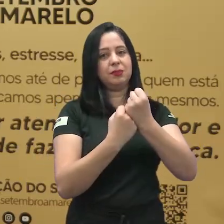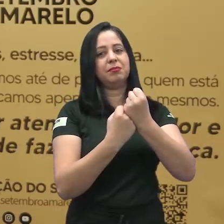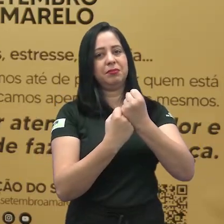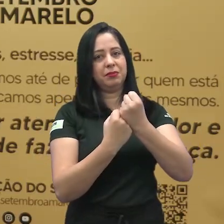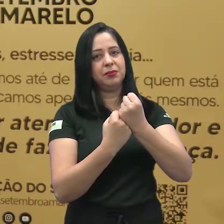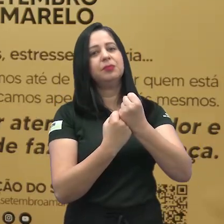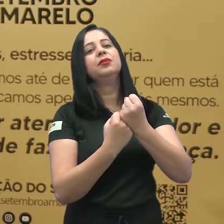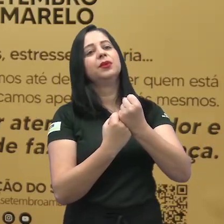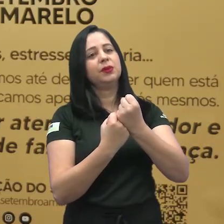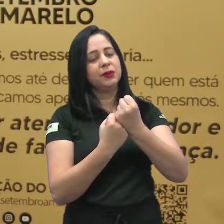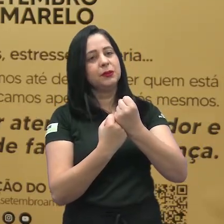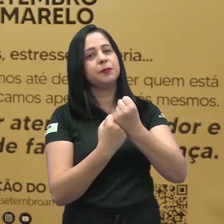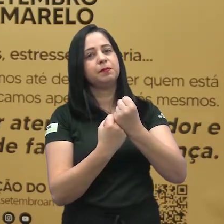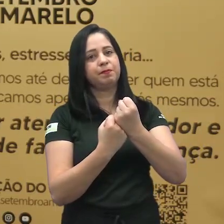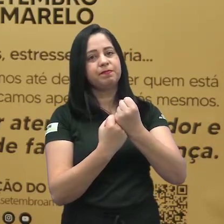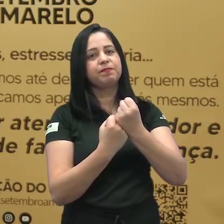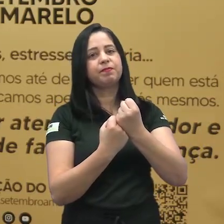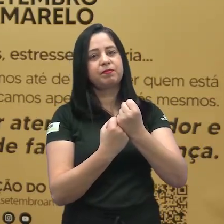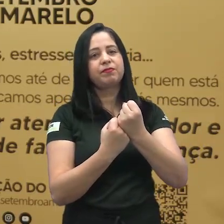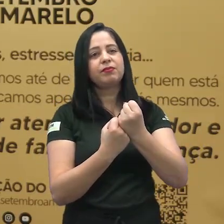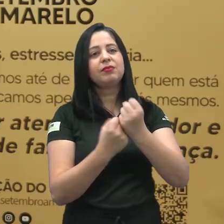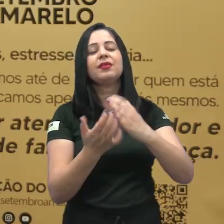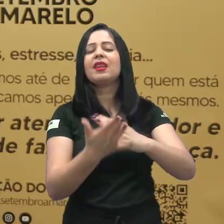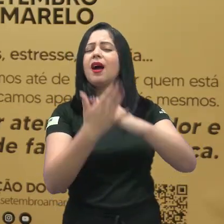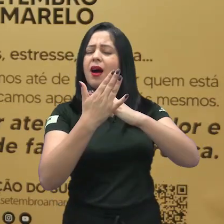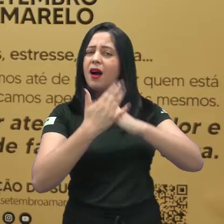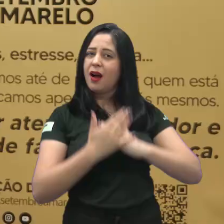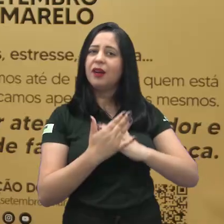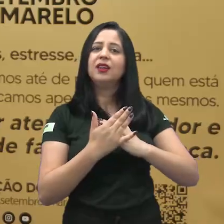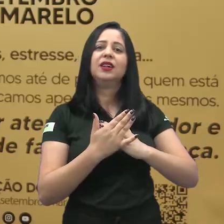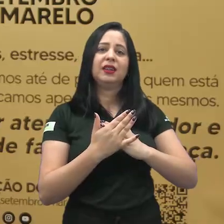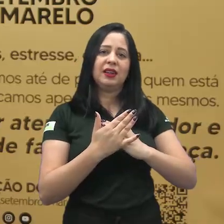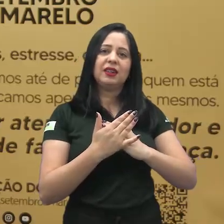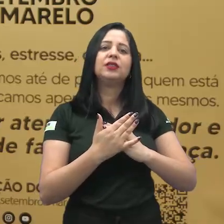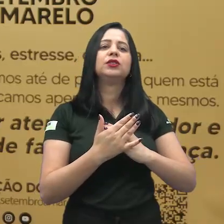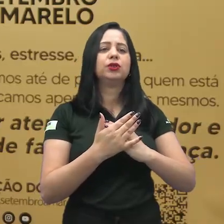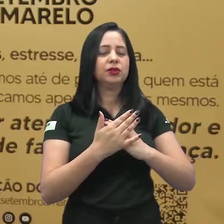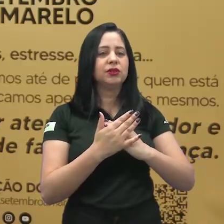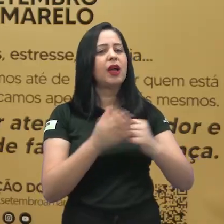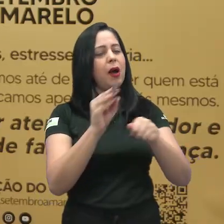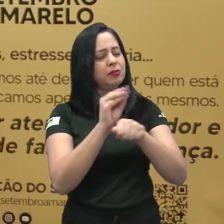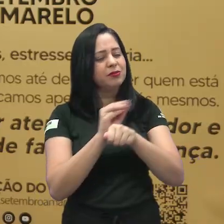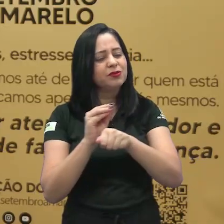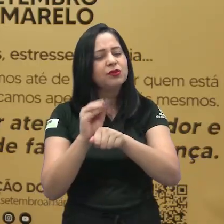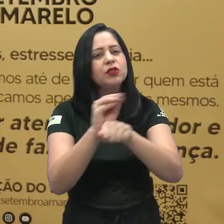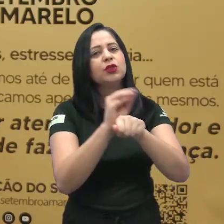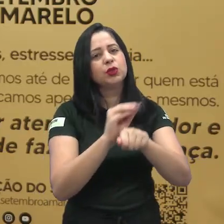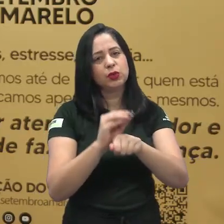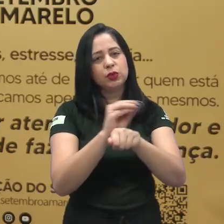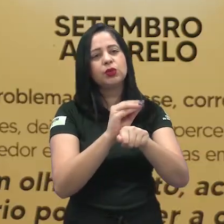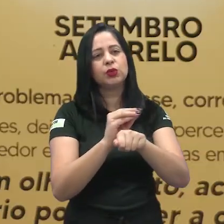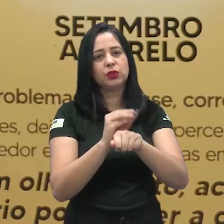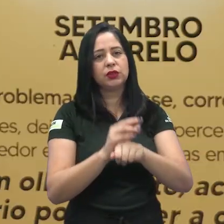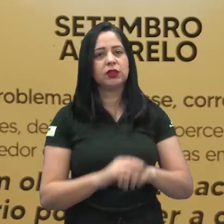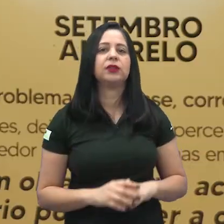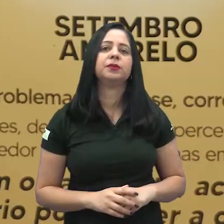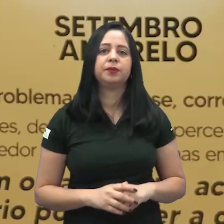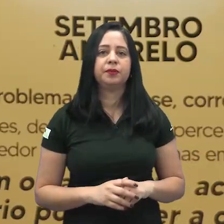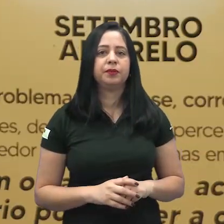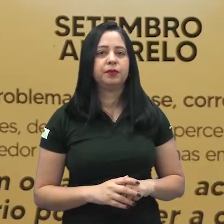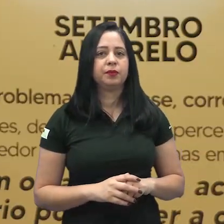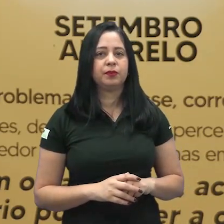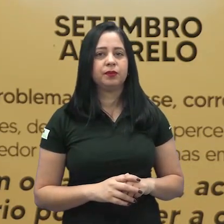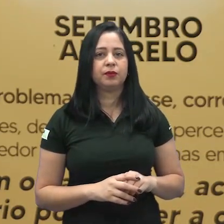rede de apoio que está próximo para poder acessar, né, esses cuidados em todos os níveis, né?